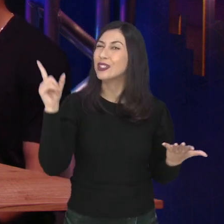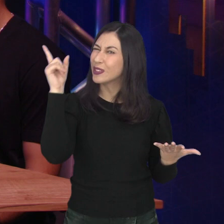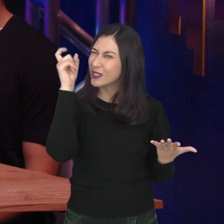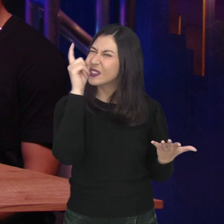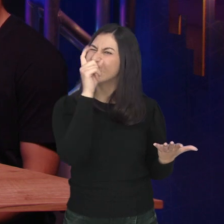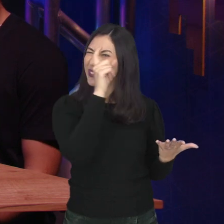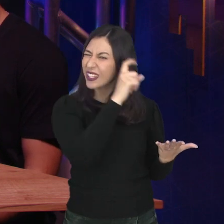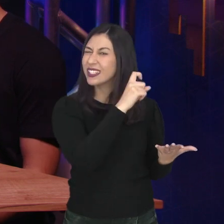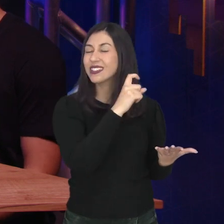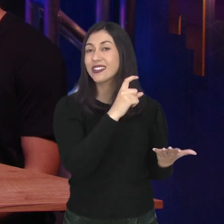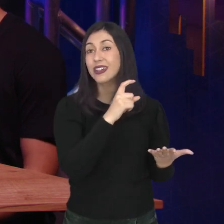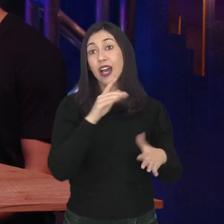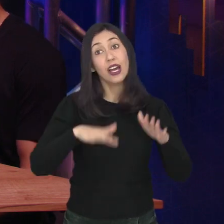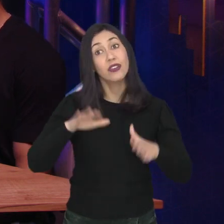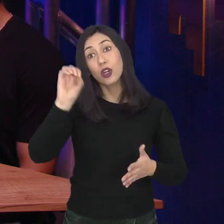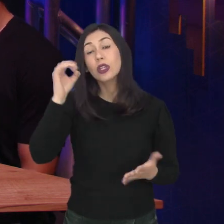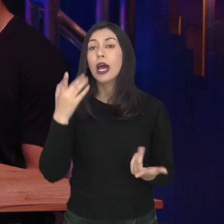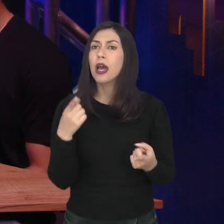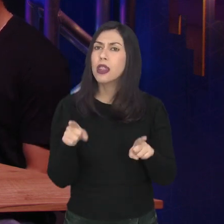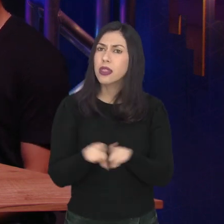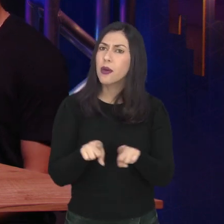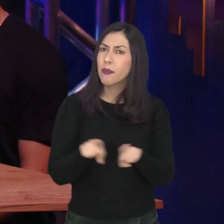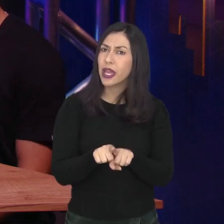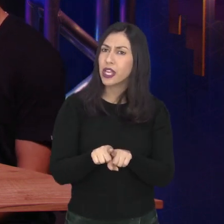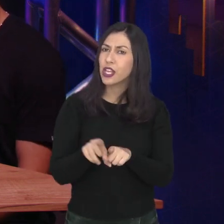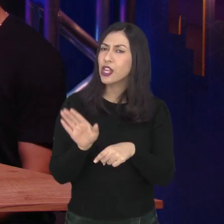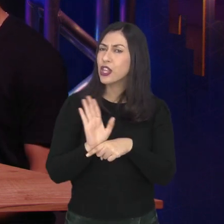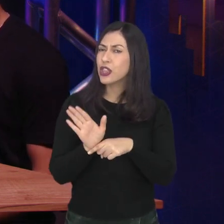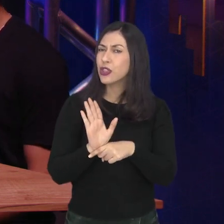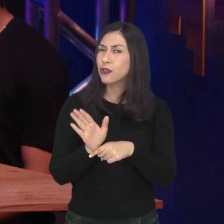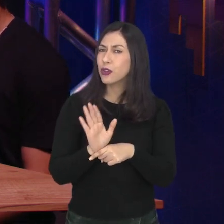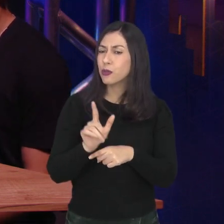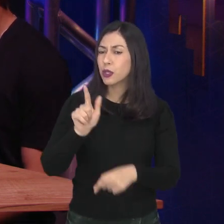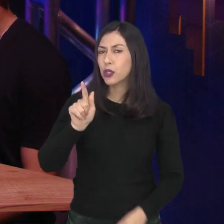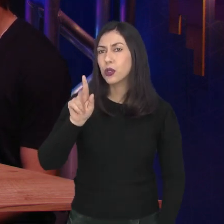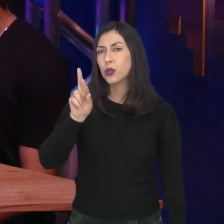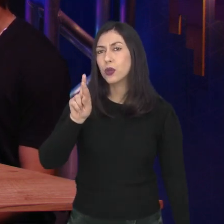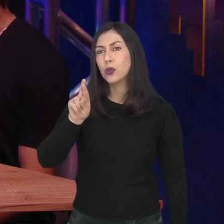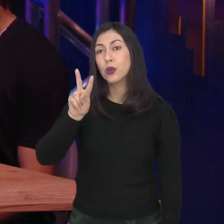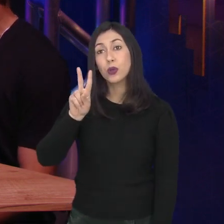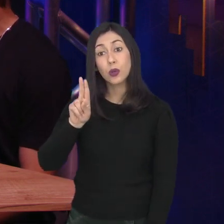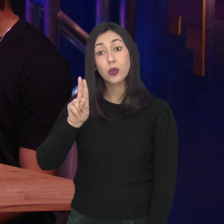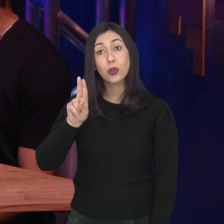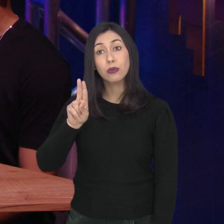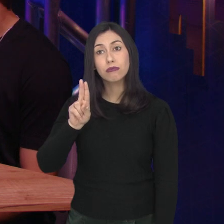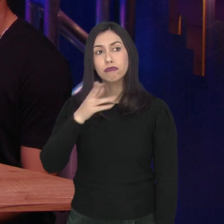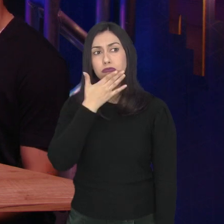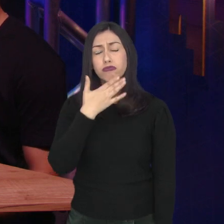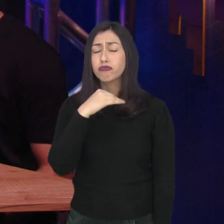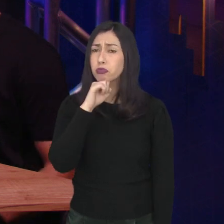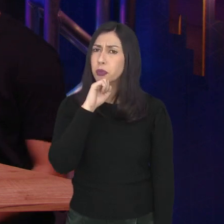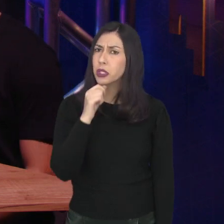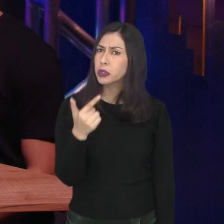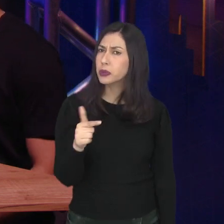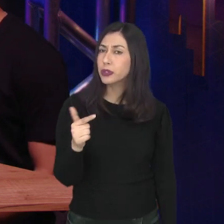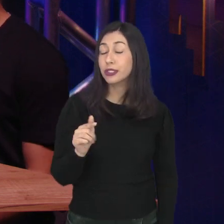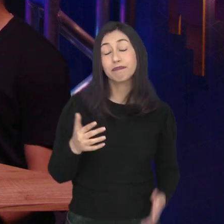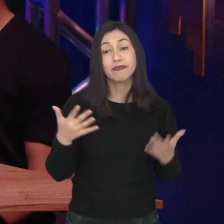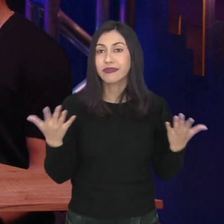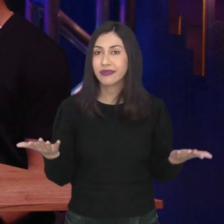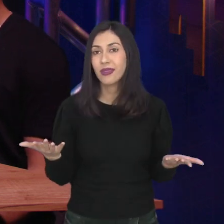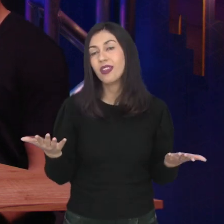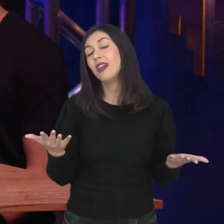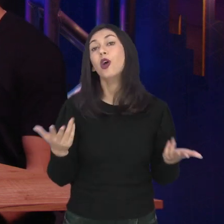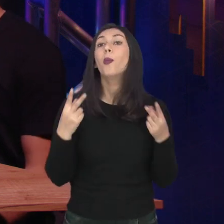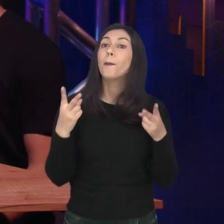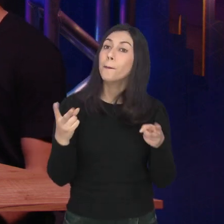complicado essa questão, né? E muitas vezes acontece. O Gru também, eu acho que o pai dele ele foi criado só pela mãe, se não me engano. Mas enfim,